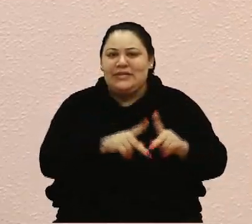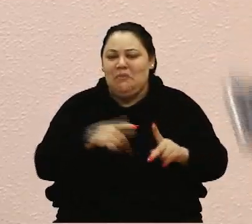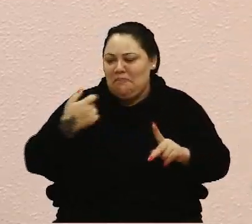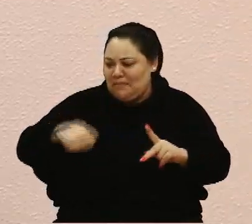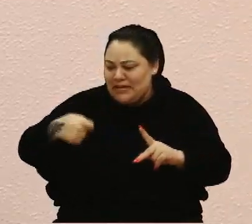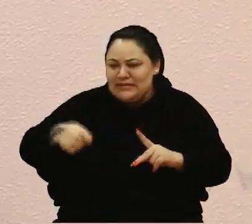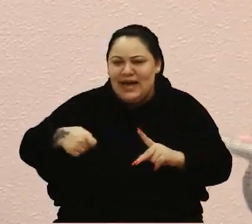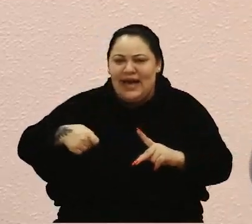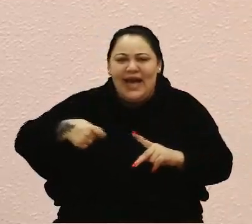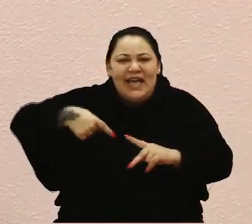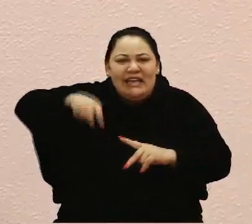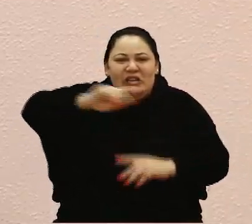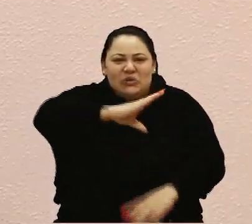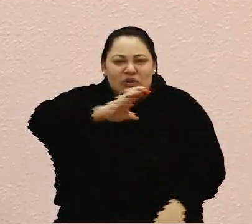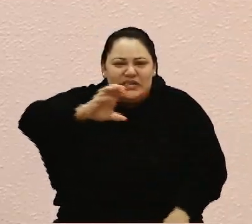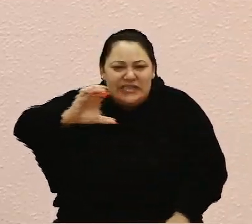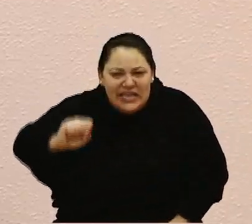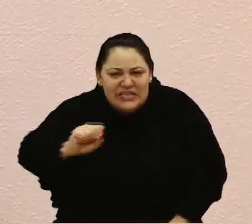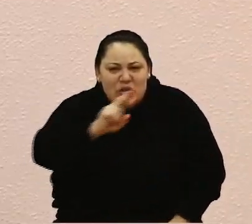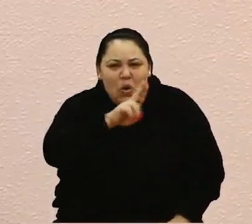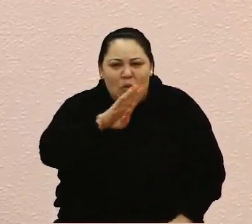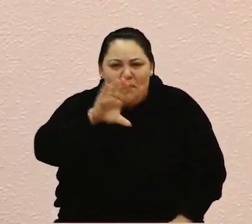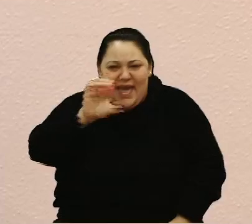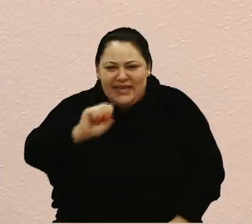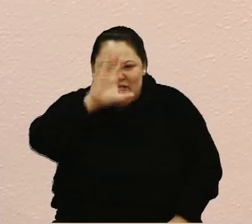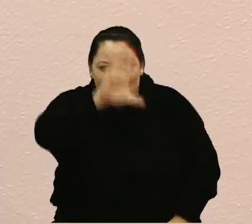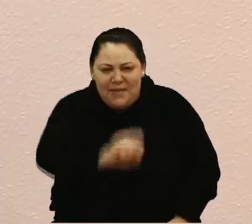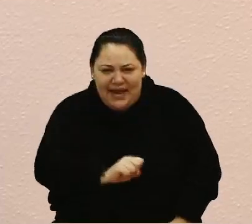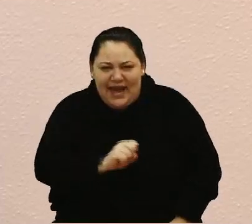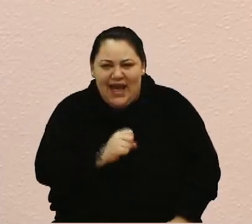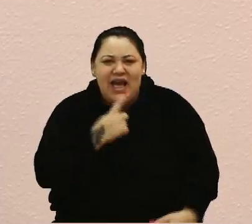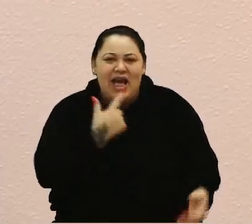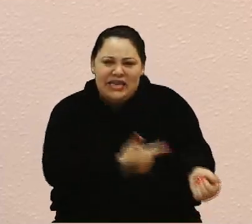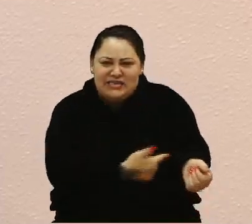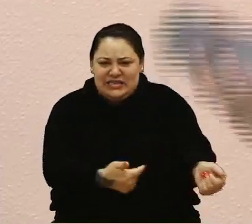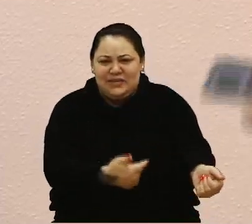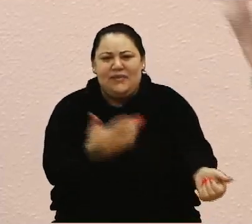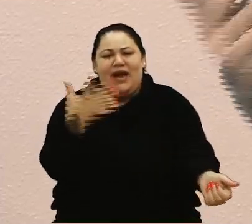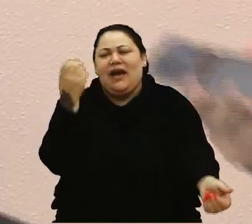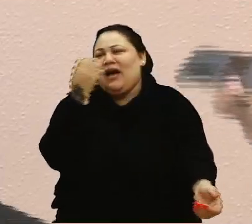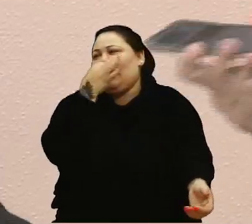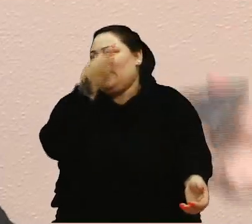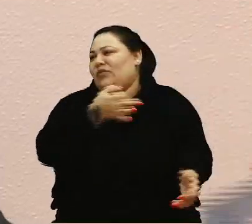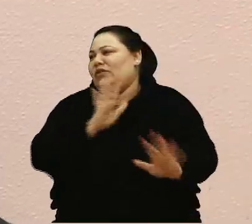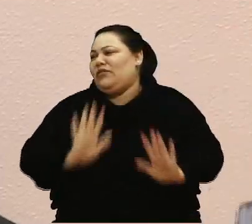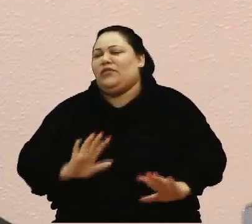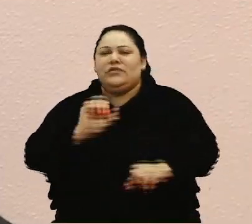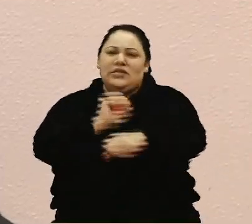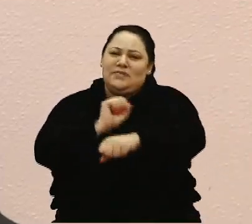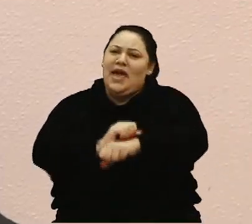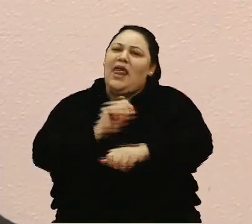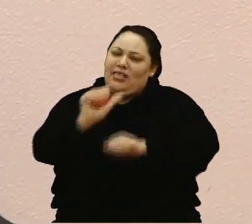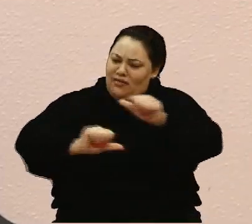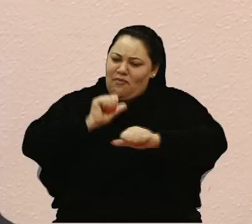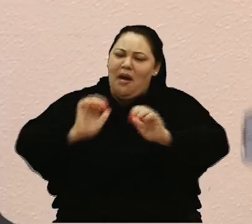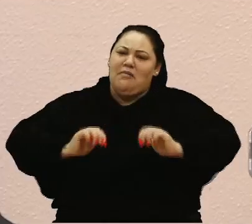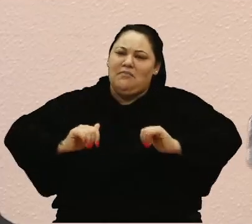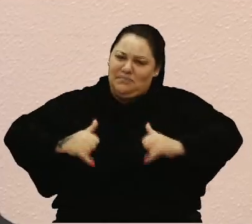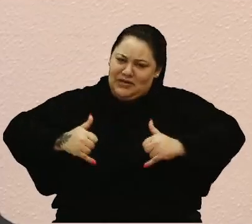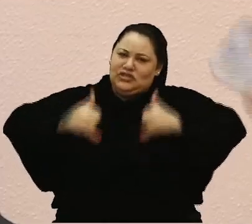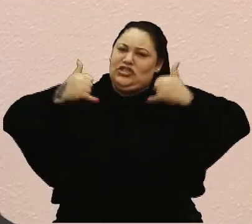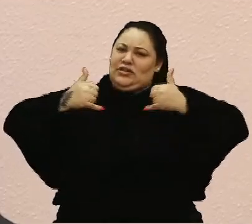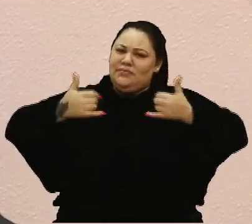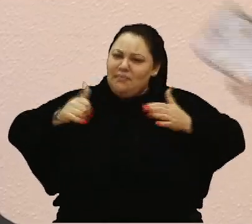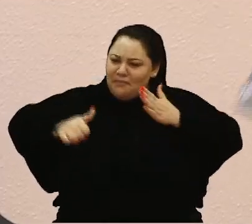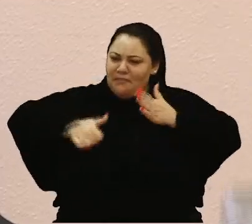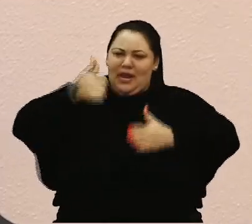no CES, ter que ir na UBS para buscar exame de sangue, é um absurdo. Então a gente espera, no mínimo, essa modernização, que é o mínimo